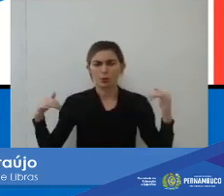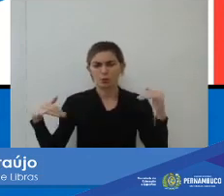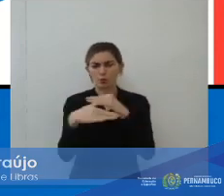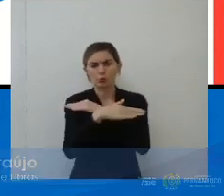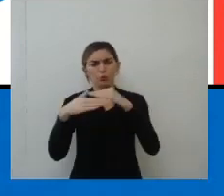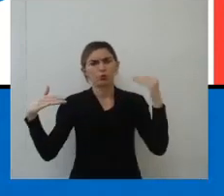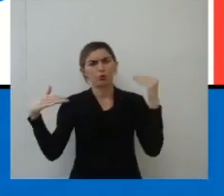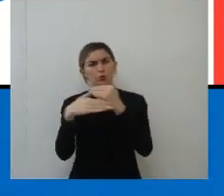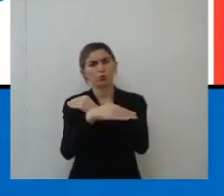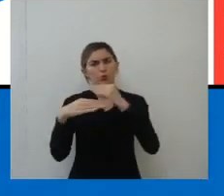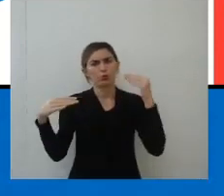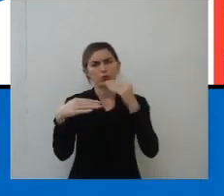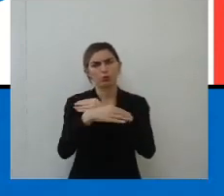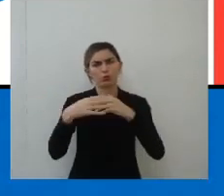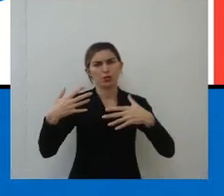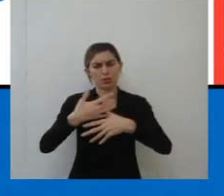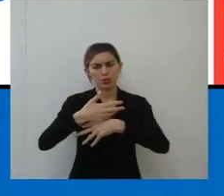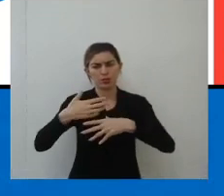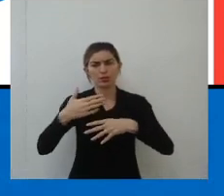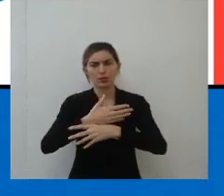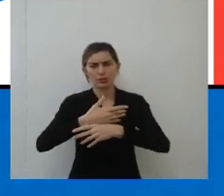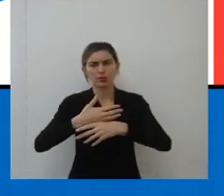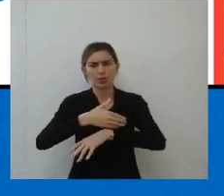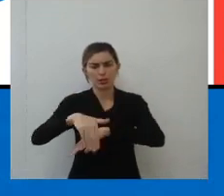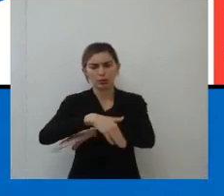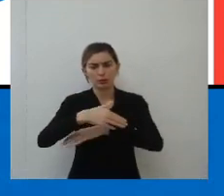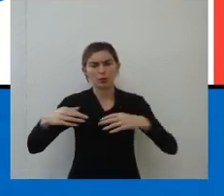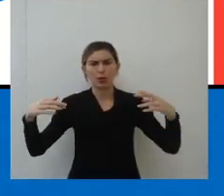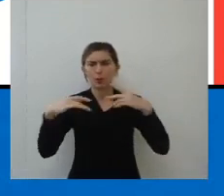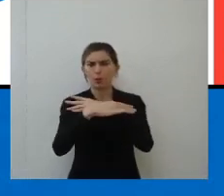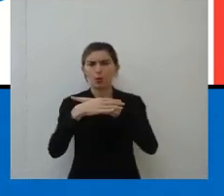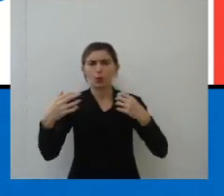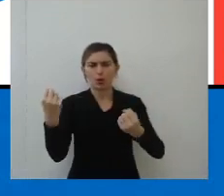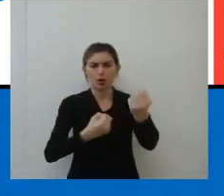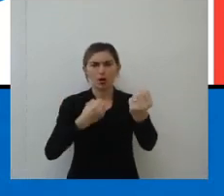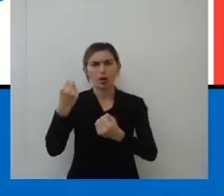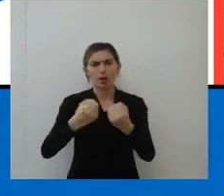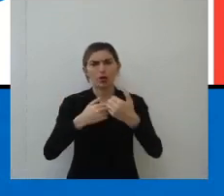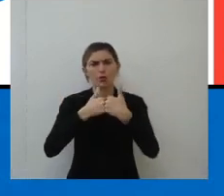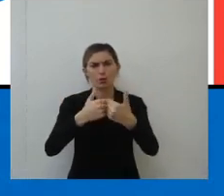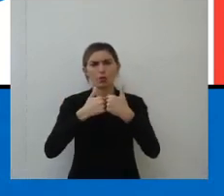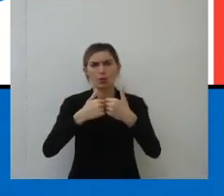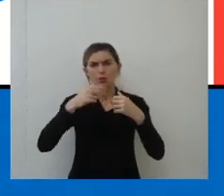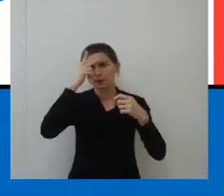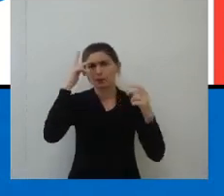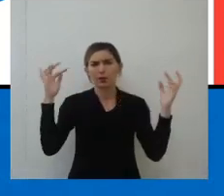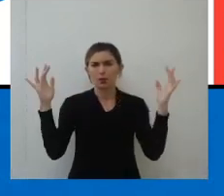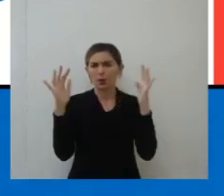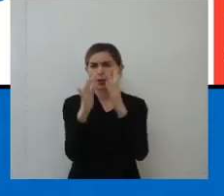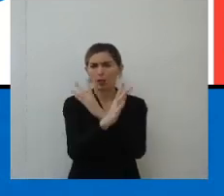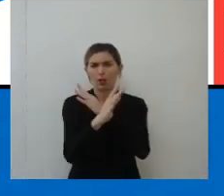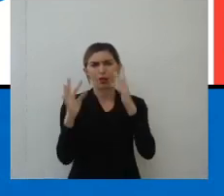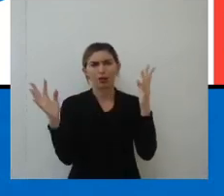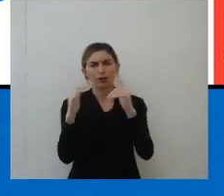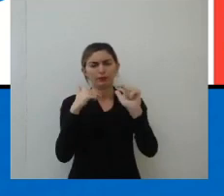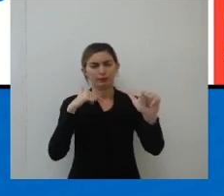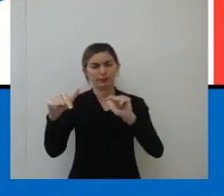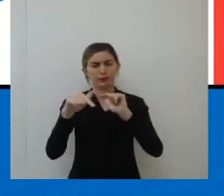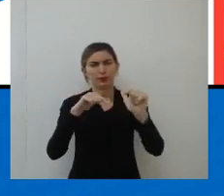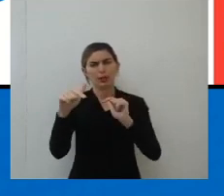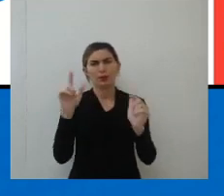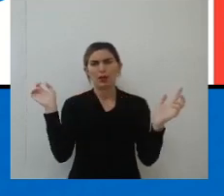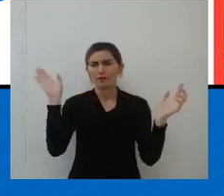vias, né, da cidade do Recife a movimentação dos carros e dos ônibus. As pessoas vindo trabalhar na cidade do